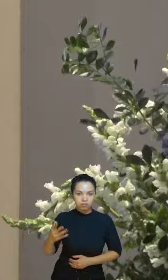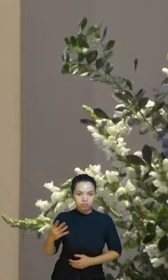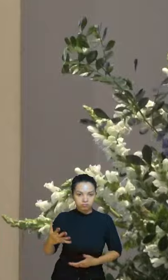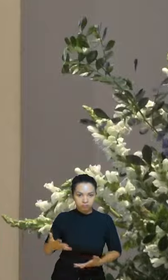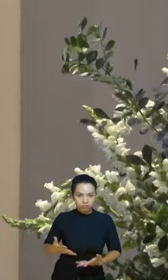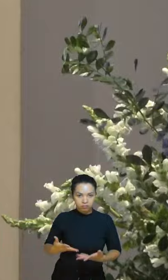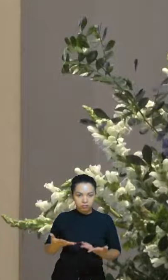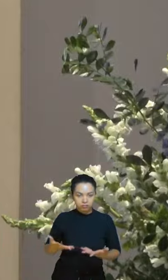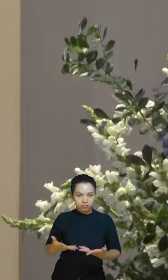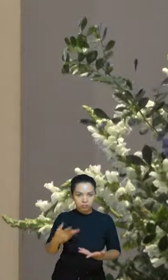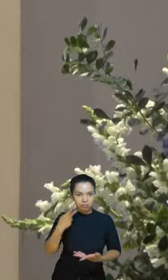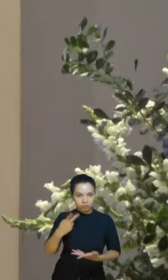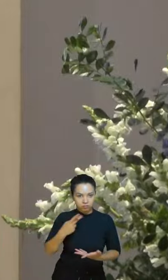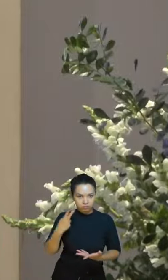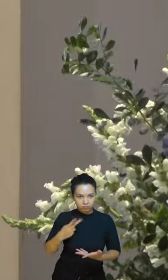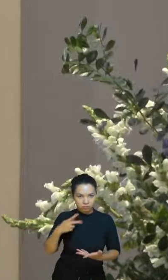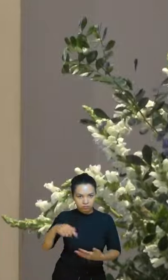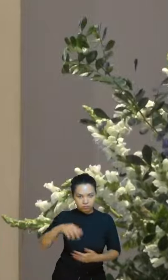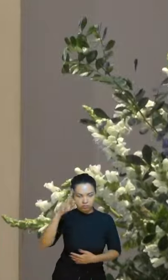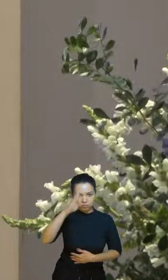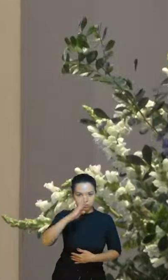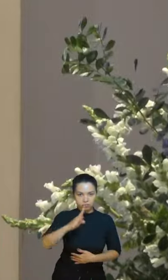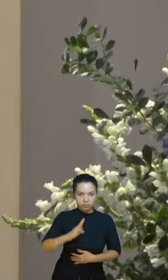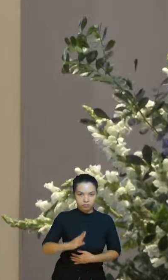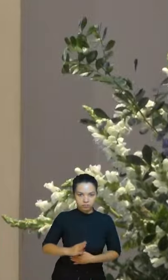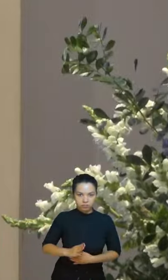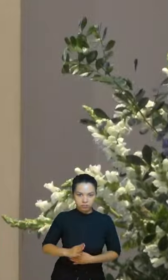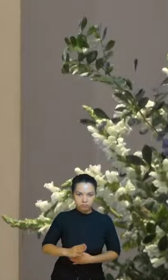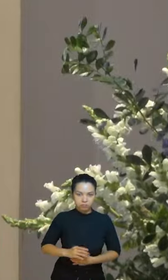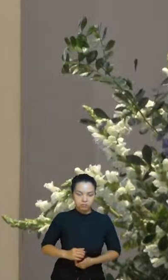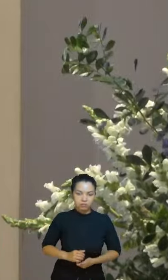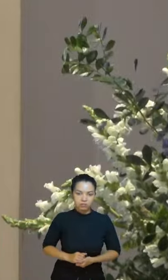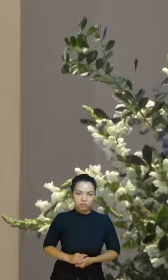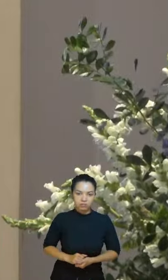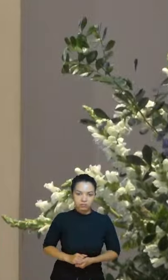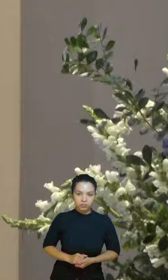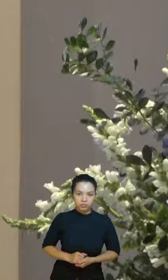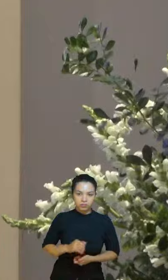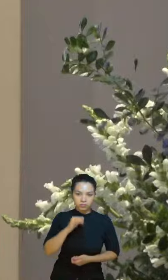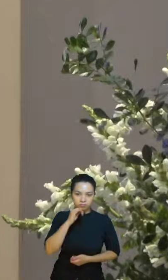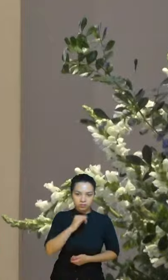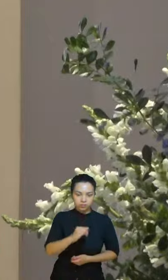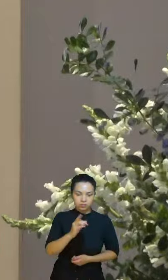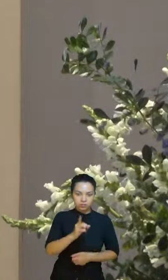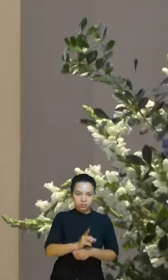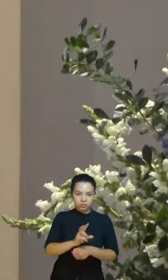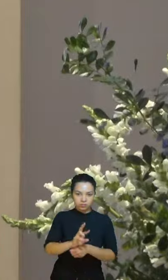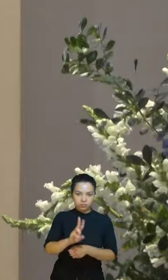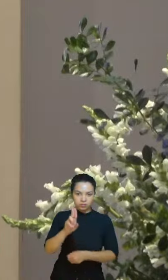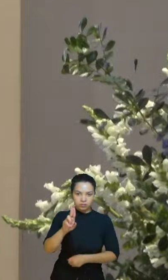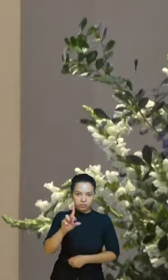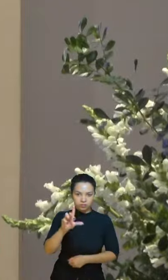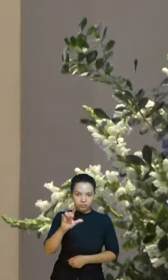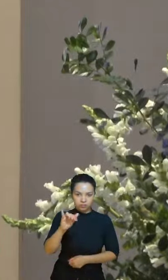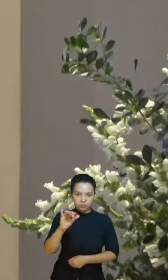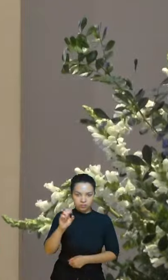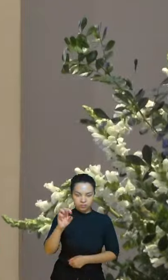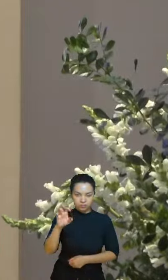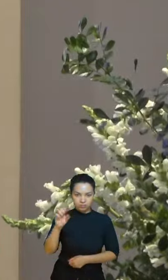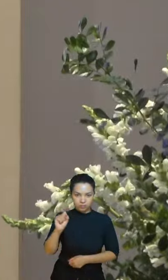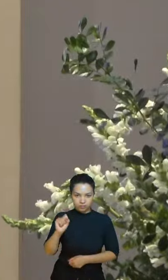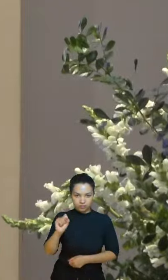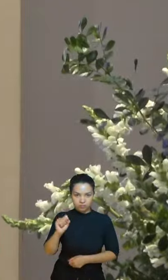completos políticos do nosso país disse o Dr Ulisses Guimarães é para